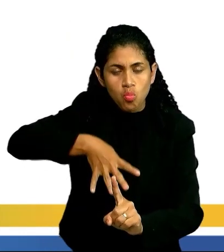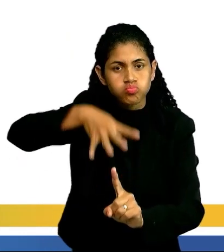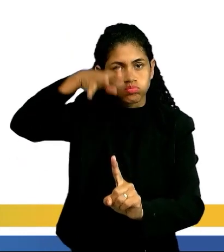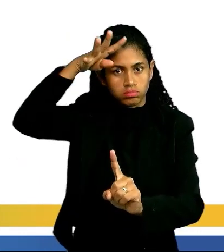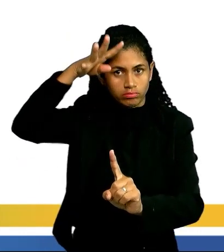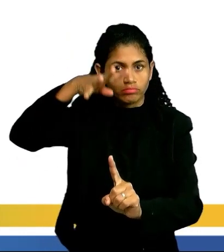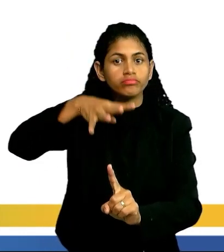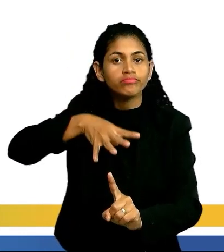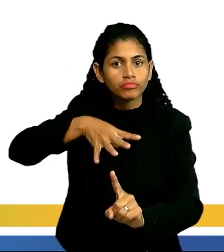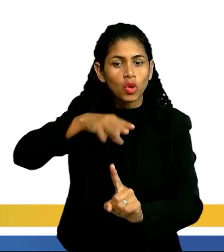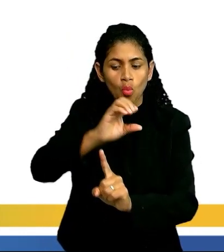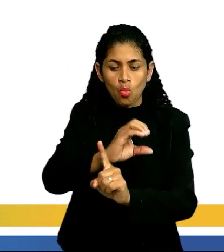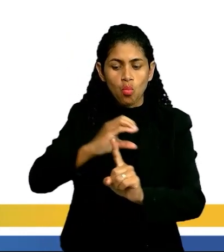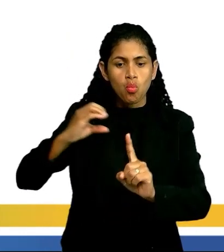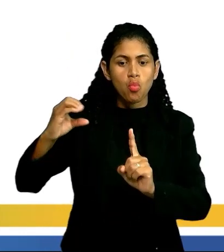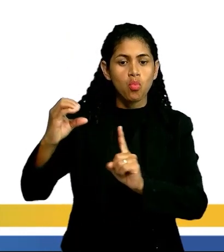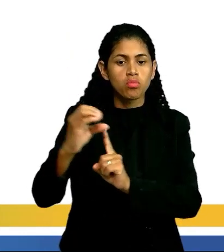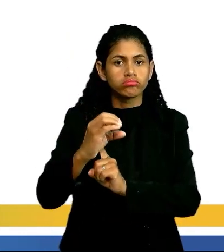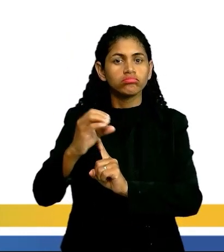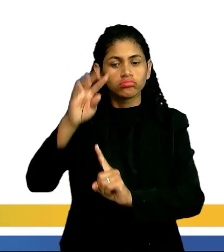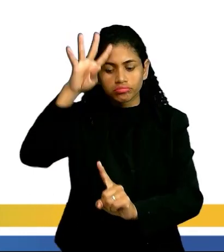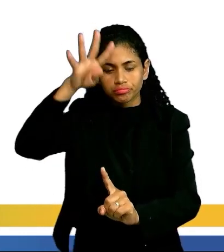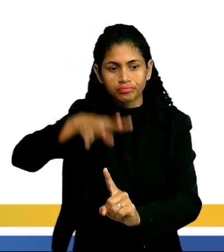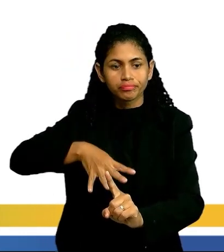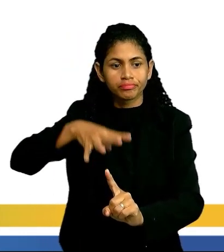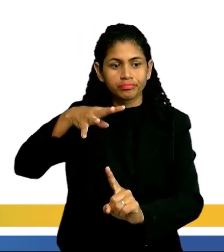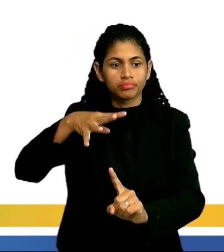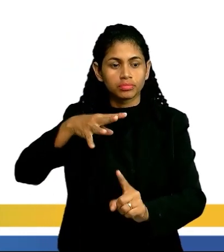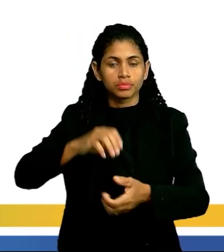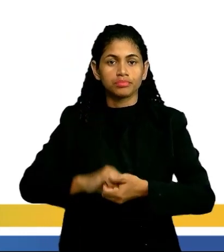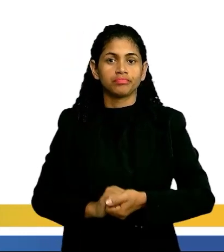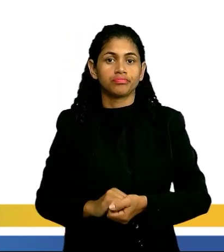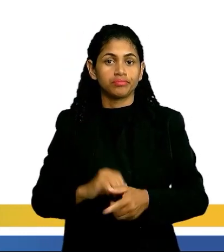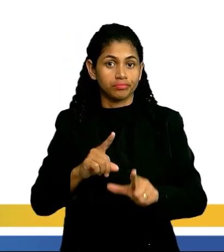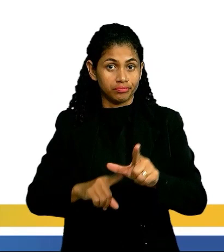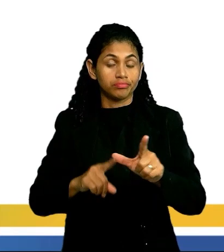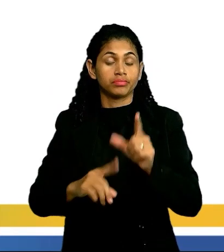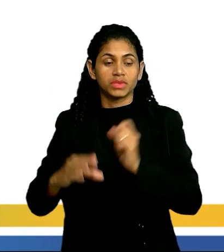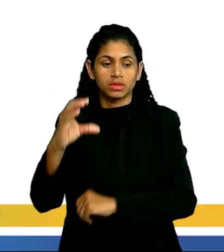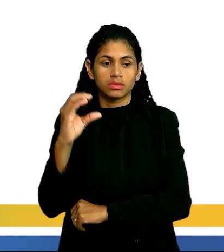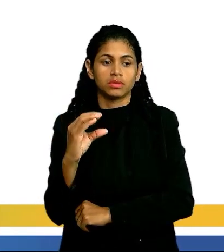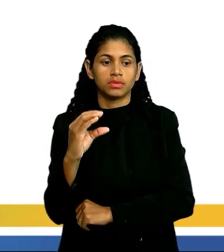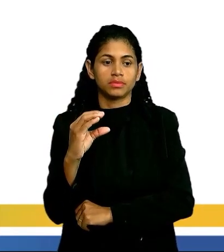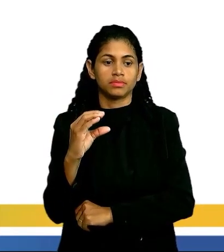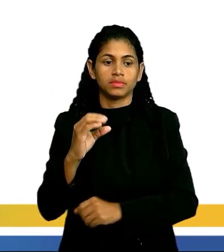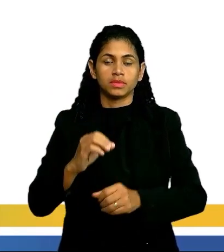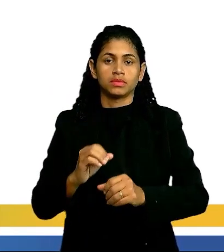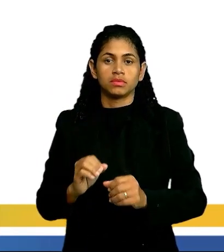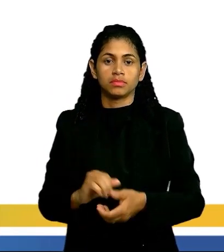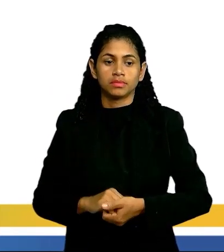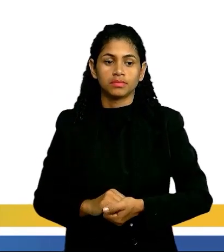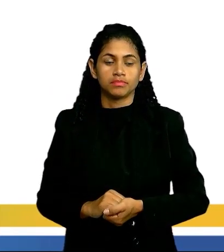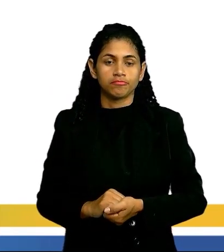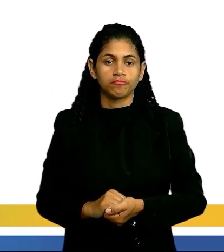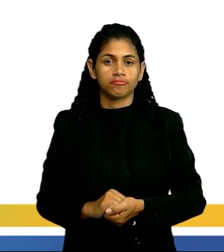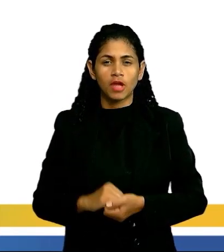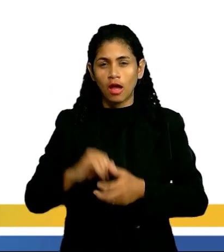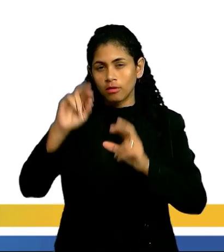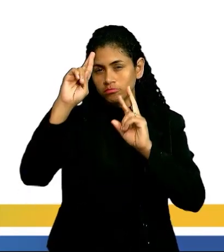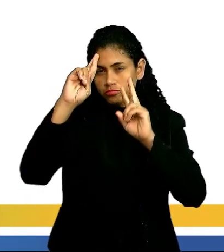exaltação à imagem desse líder carismático. Letra C. E esses líderes, eles não